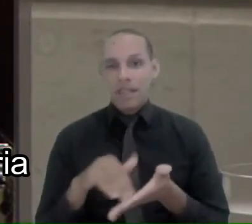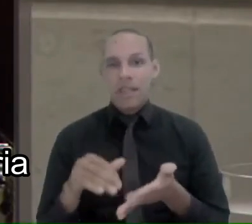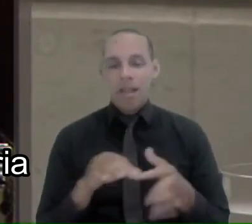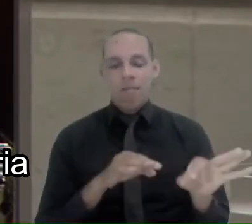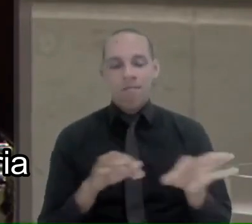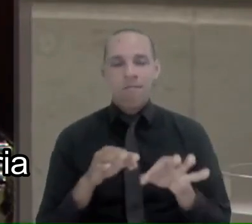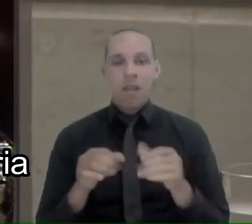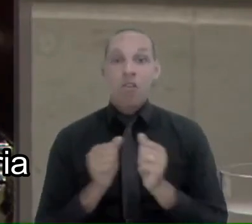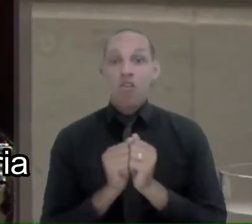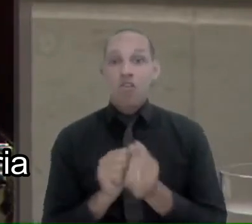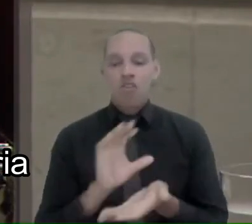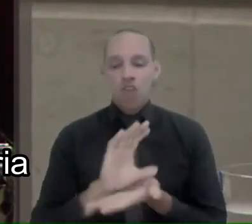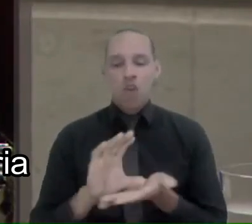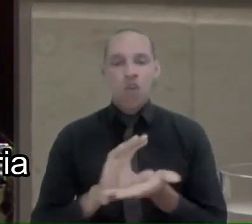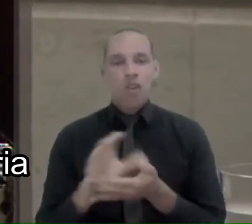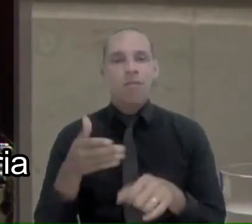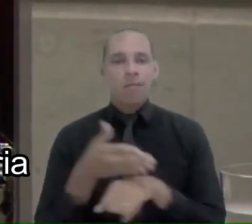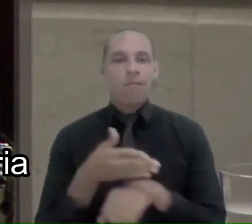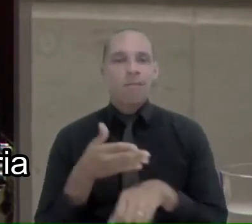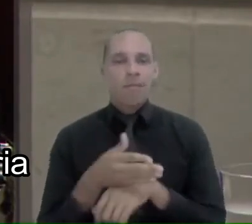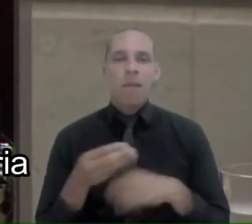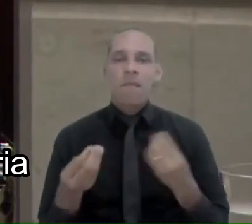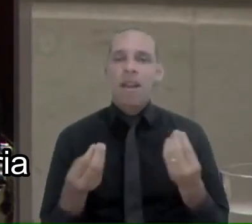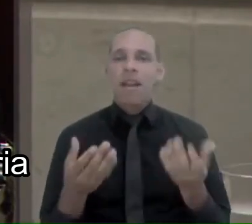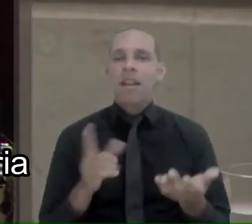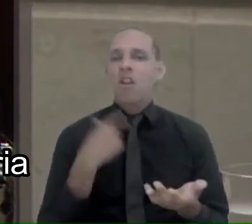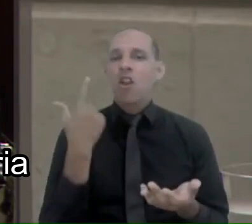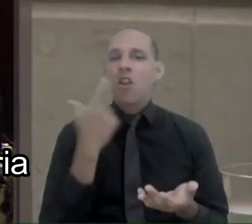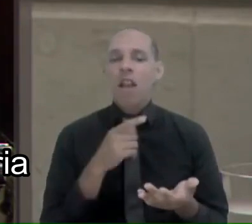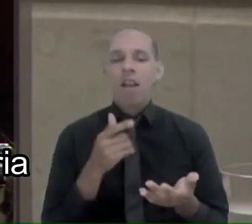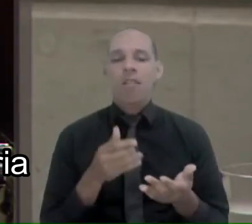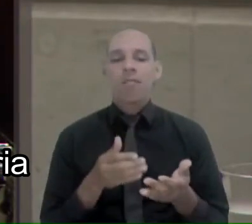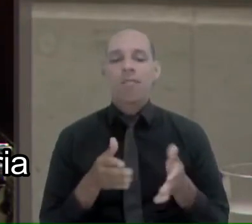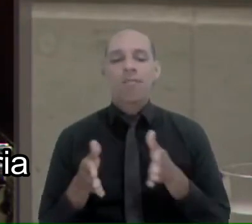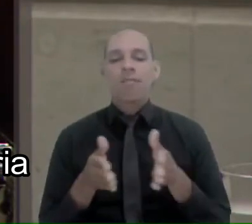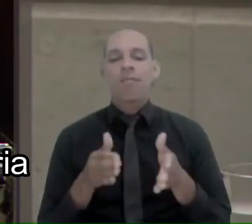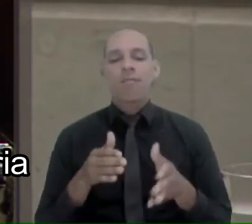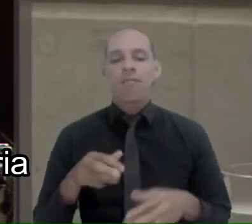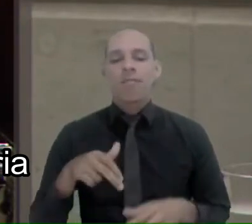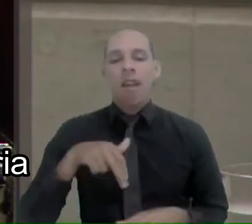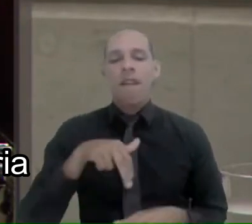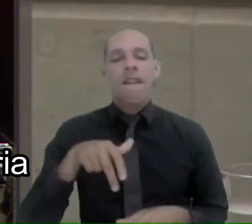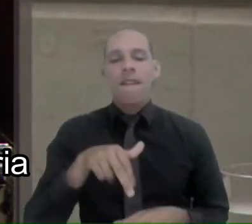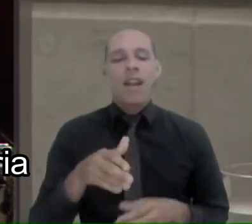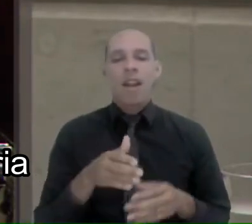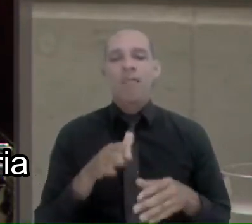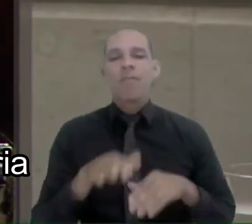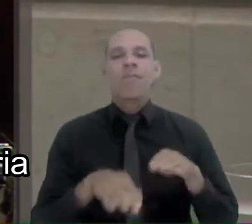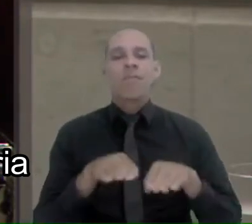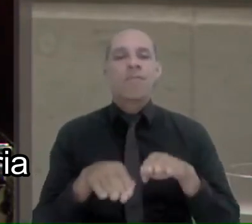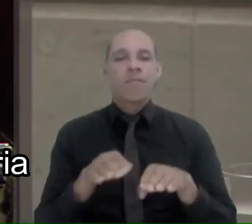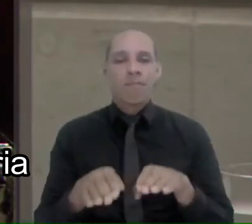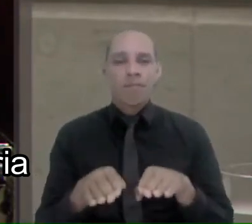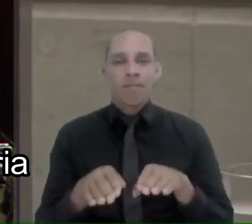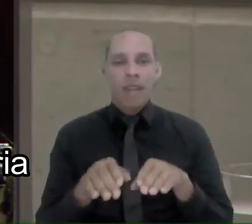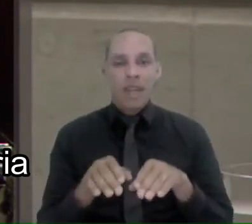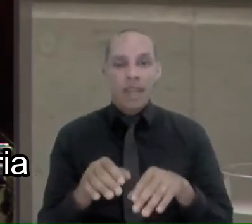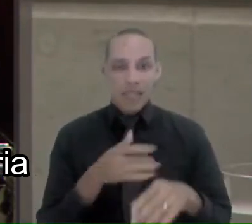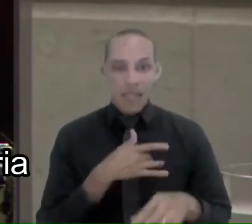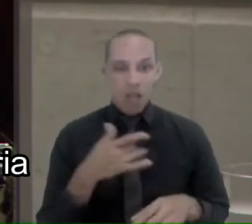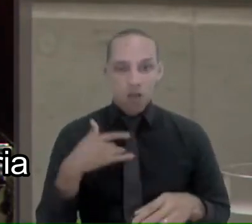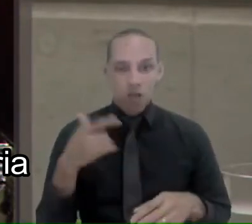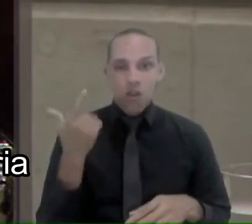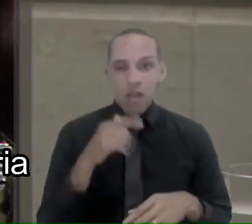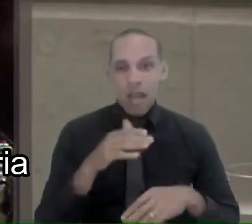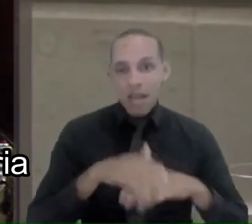conselhos, para que a gente caminhe no sentido de transbordar o que a saúde faz para a habitação, para a assistência social,